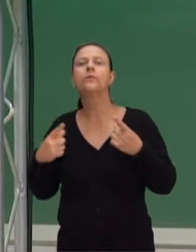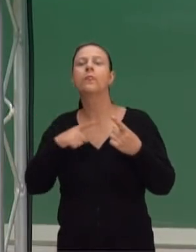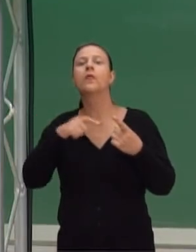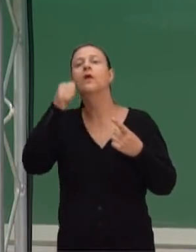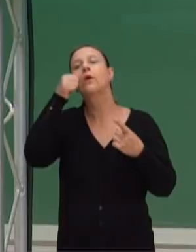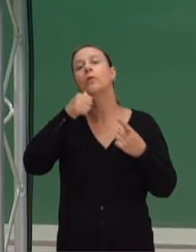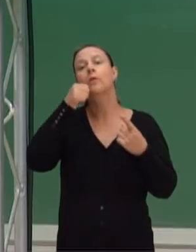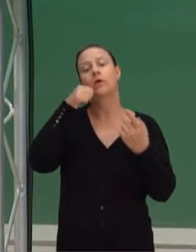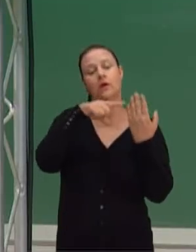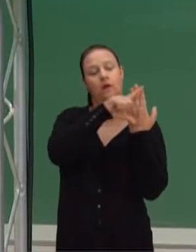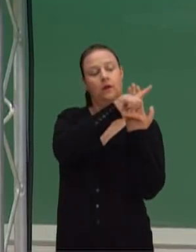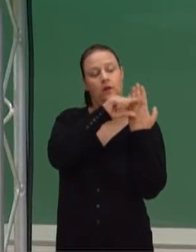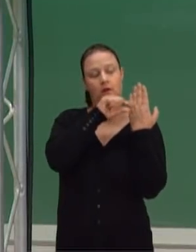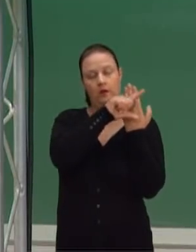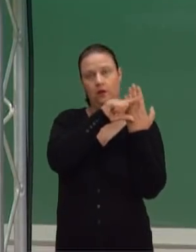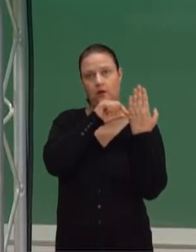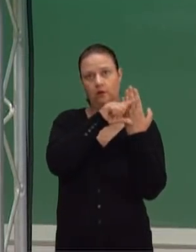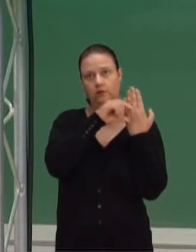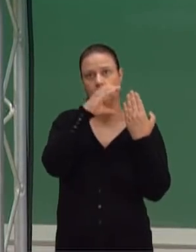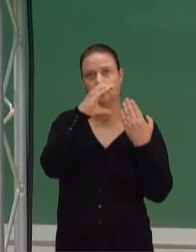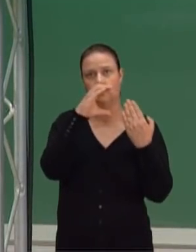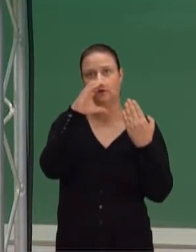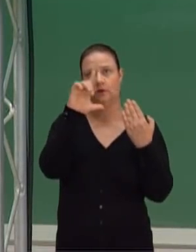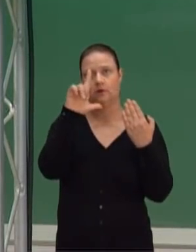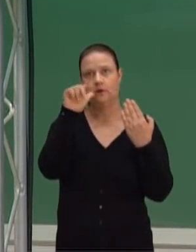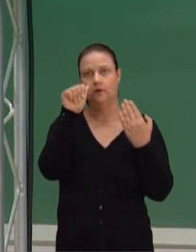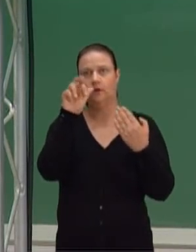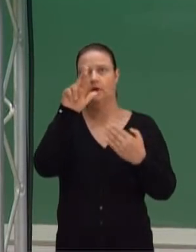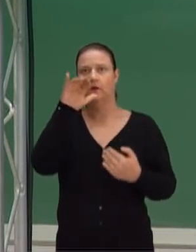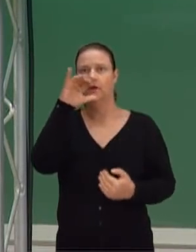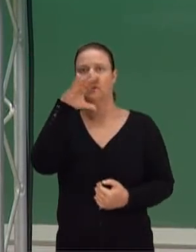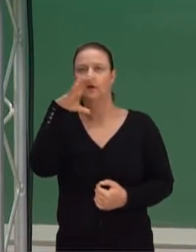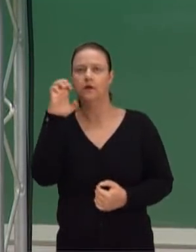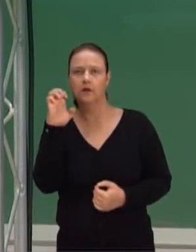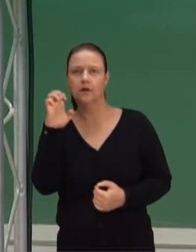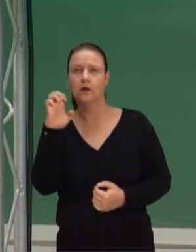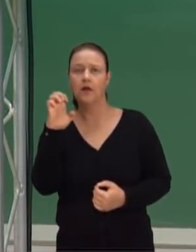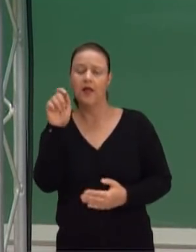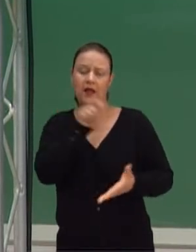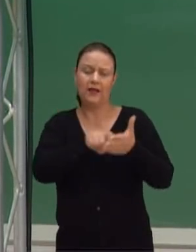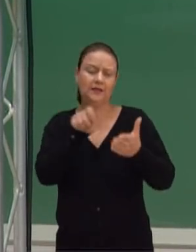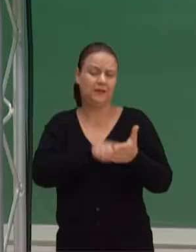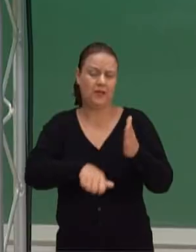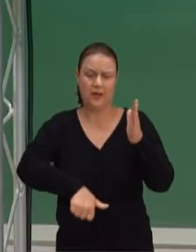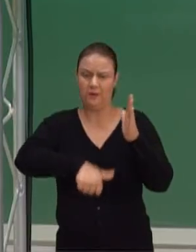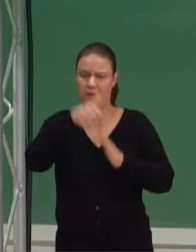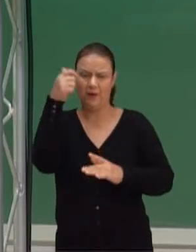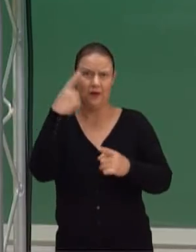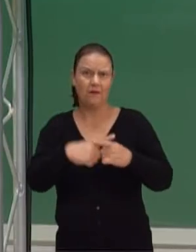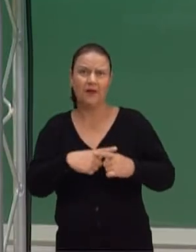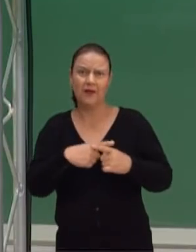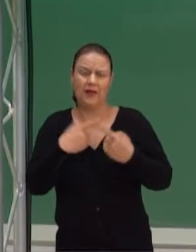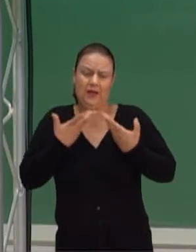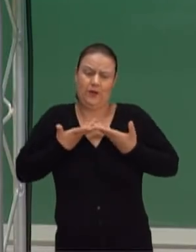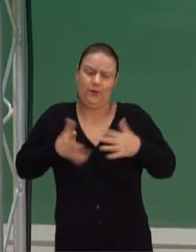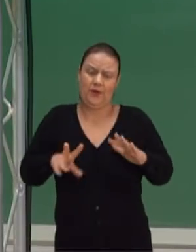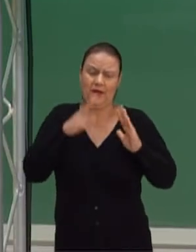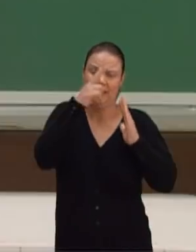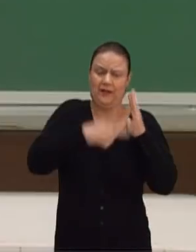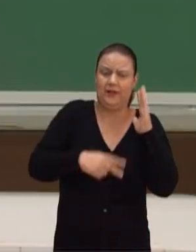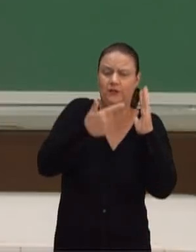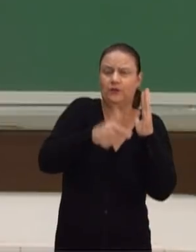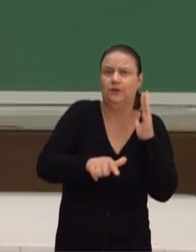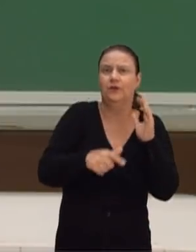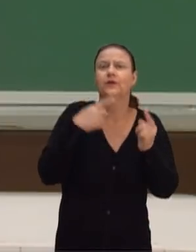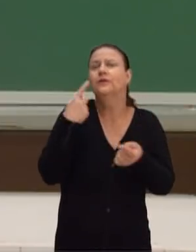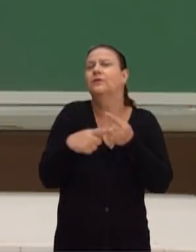uma ideia, ela quando escrevia, ela não queria pegar o texto de novo. Ela não queria reler o texto que ela tinha produzido.